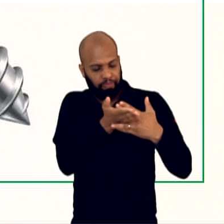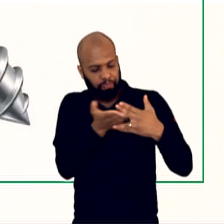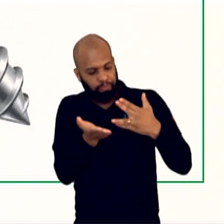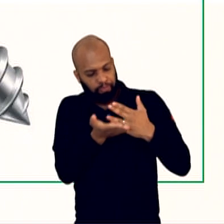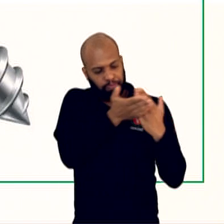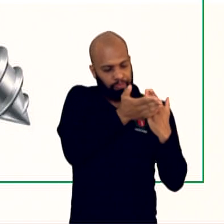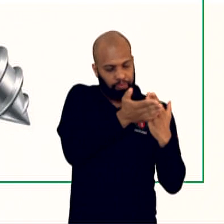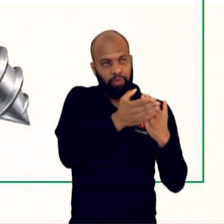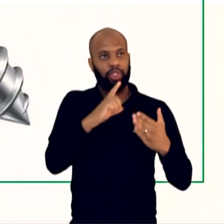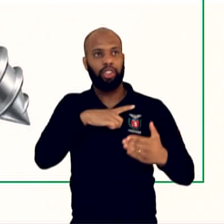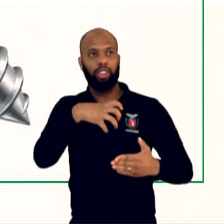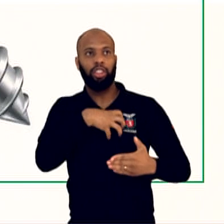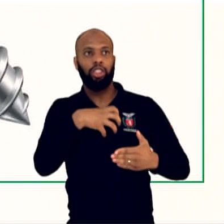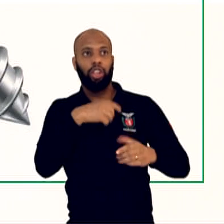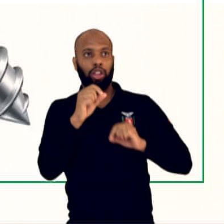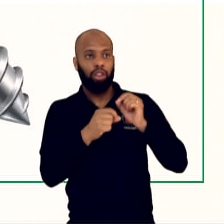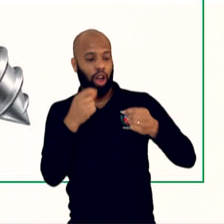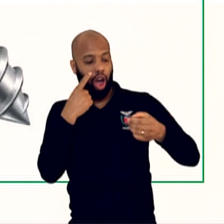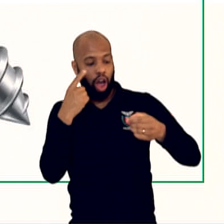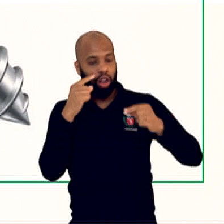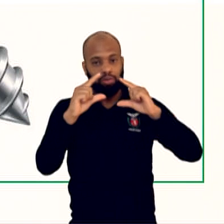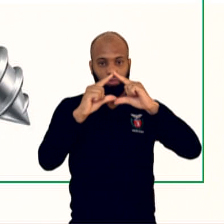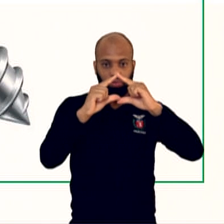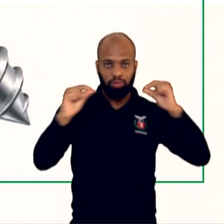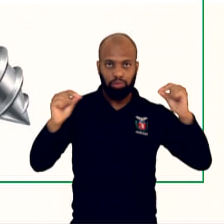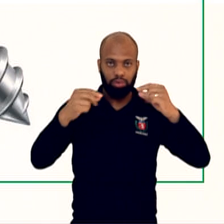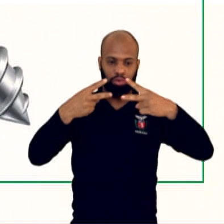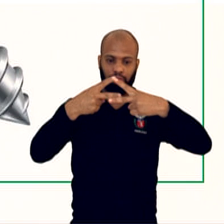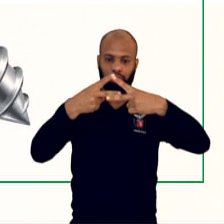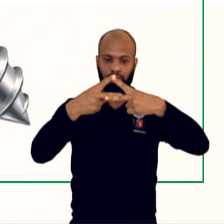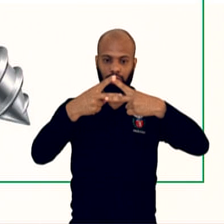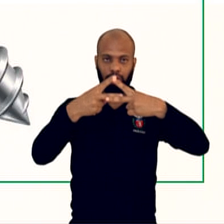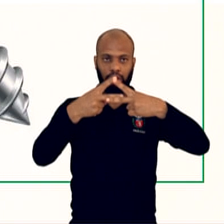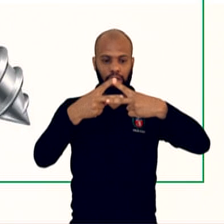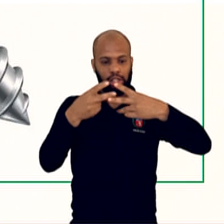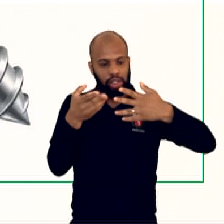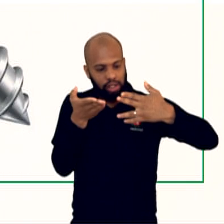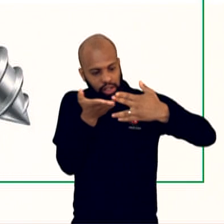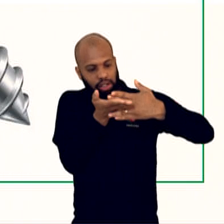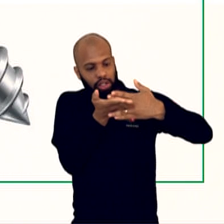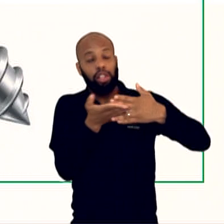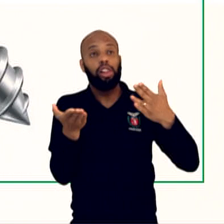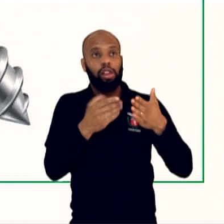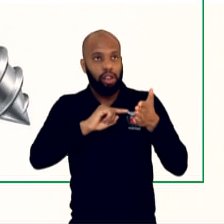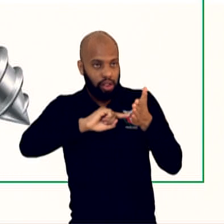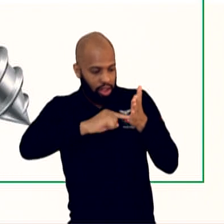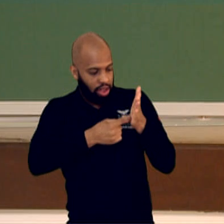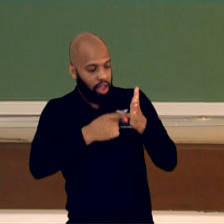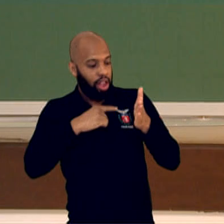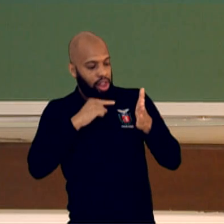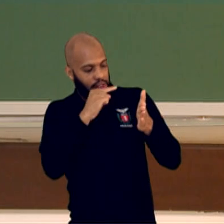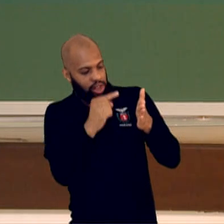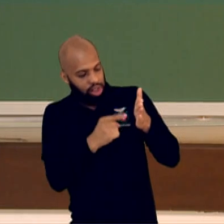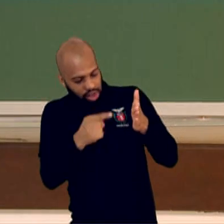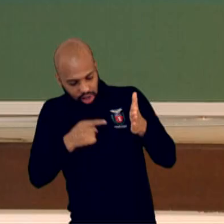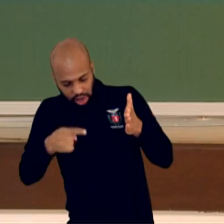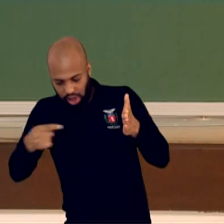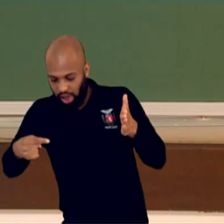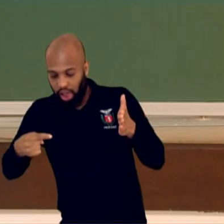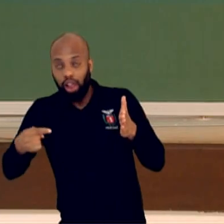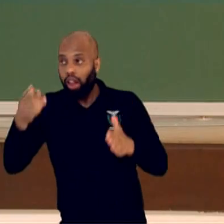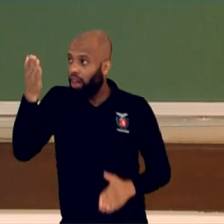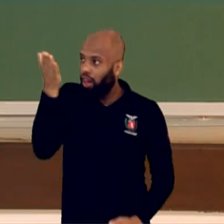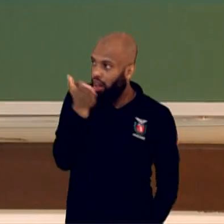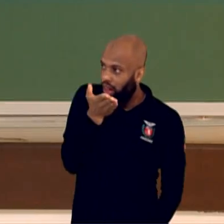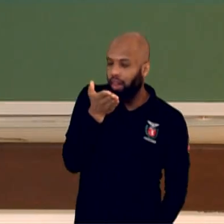tem um formato triangular, a ponta é mais fininha. O parafuso, vários planos inclinados associados. Tá? Então aqui